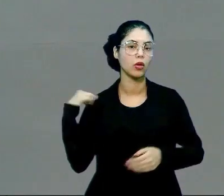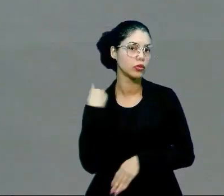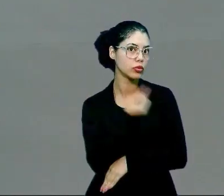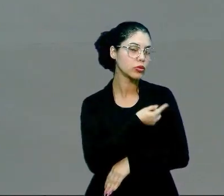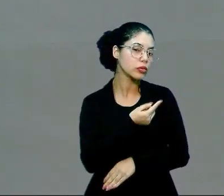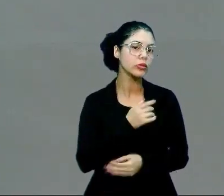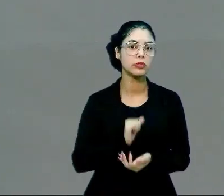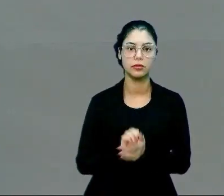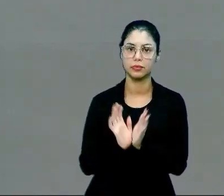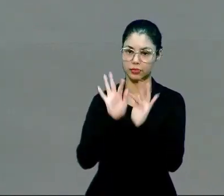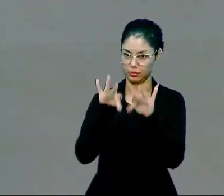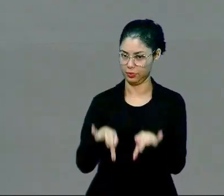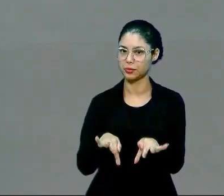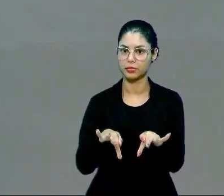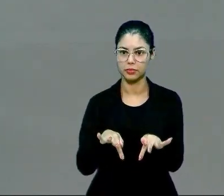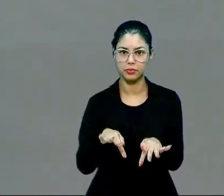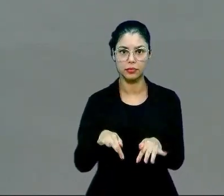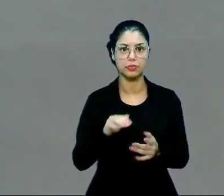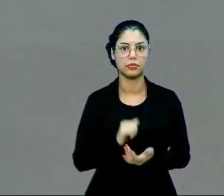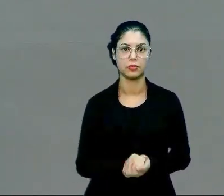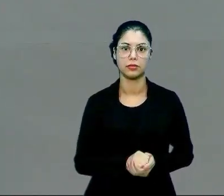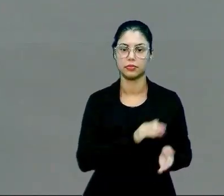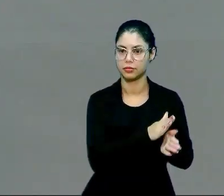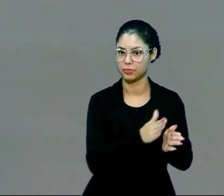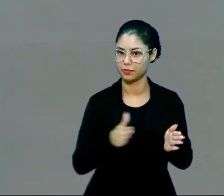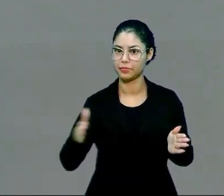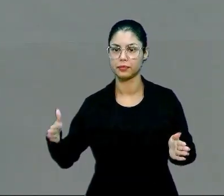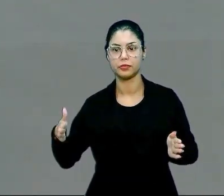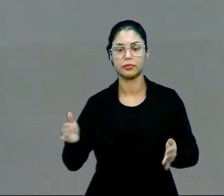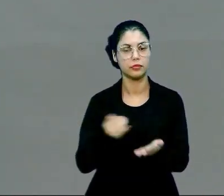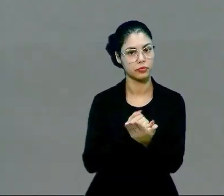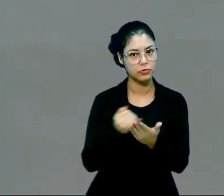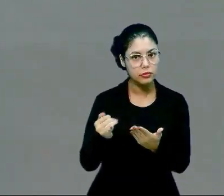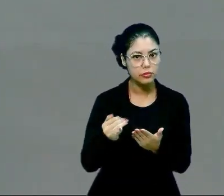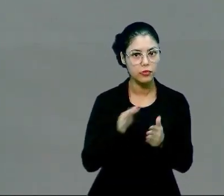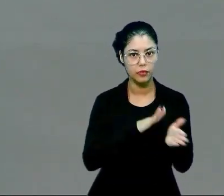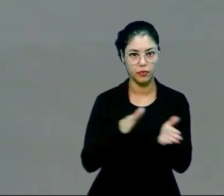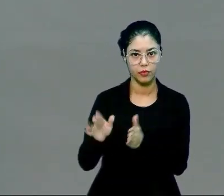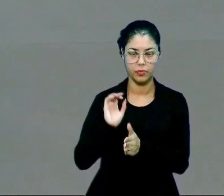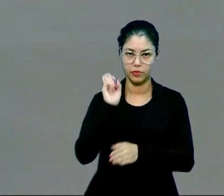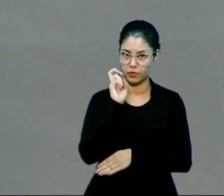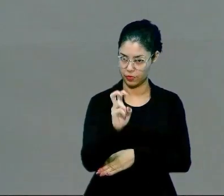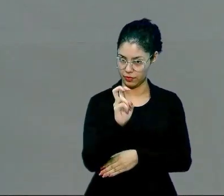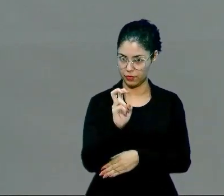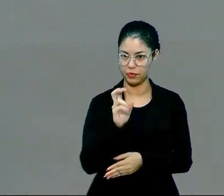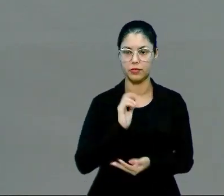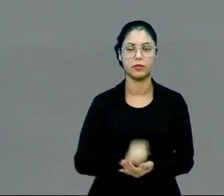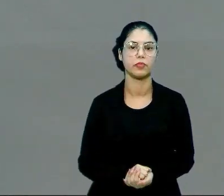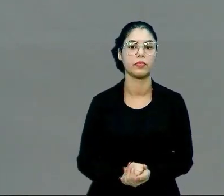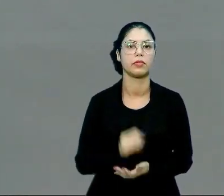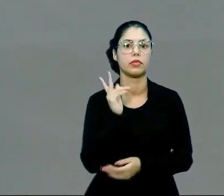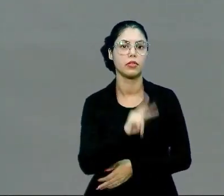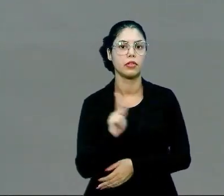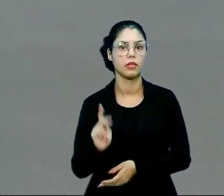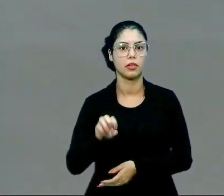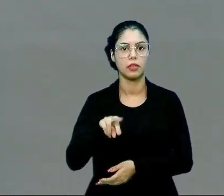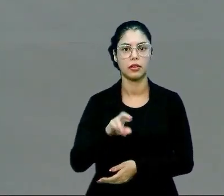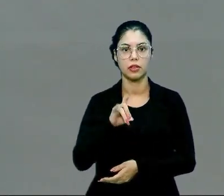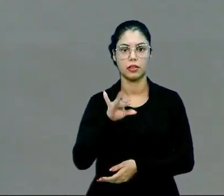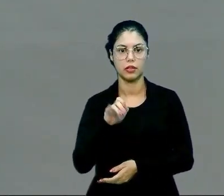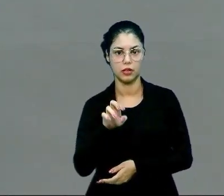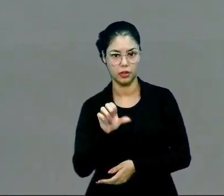estamos fechando a nossa série de introduções. Essa é a parte número 5. Eu sou a professora